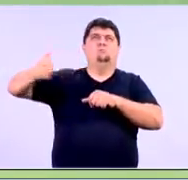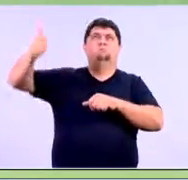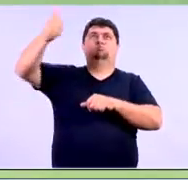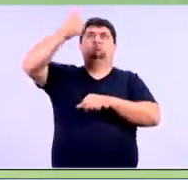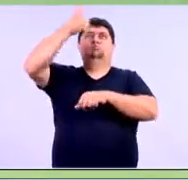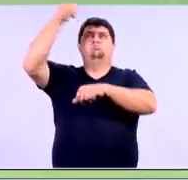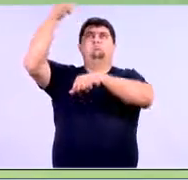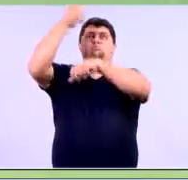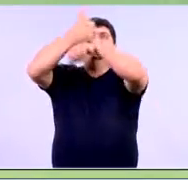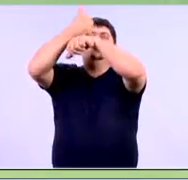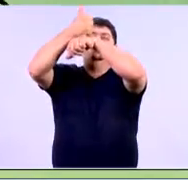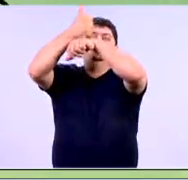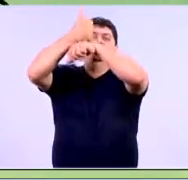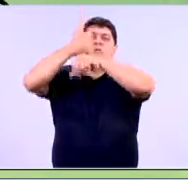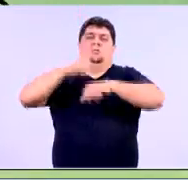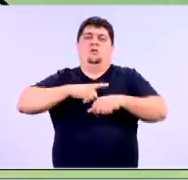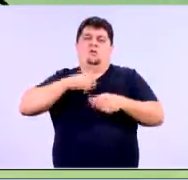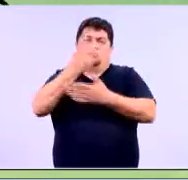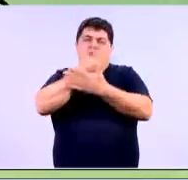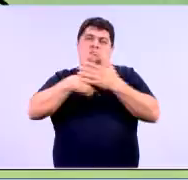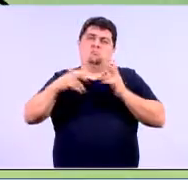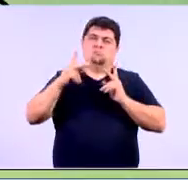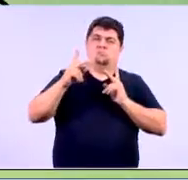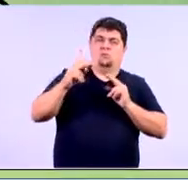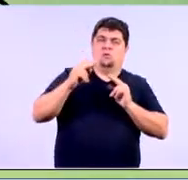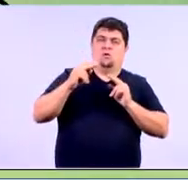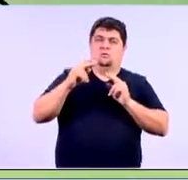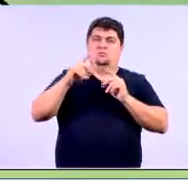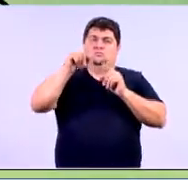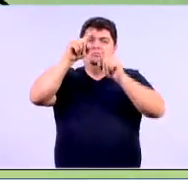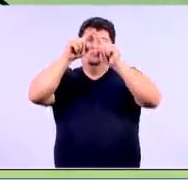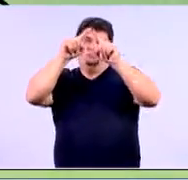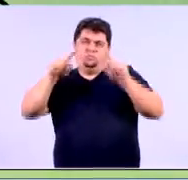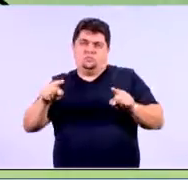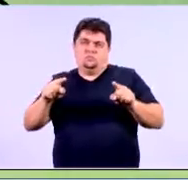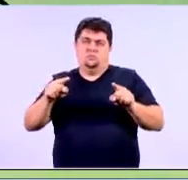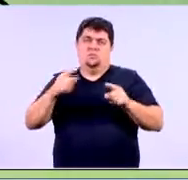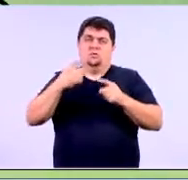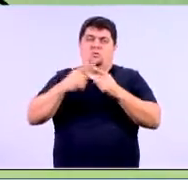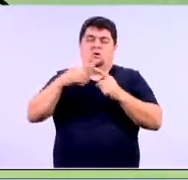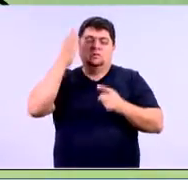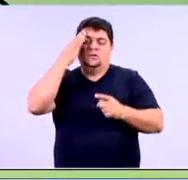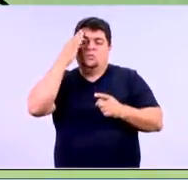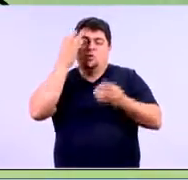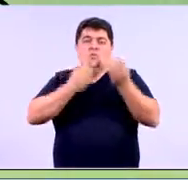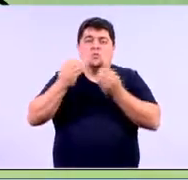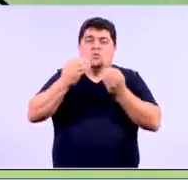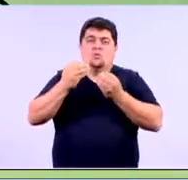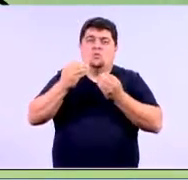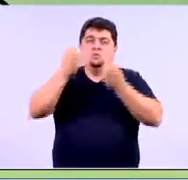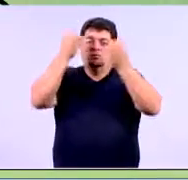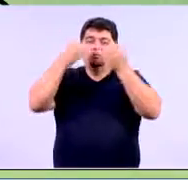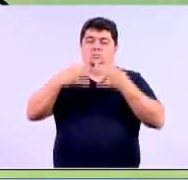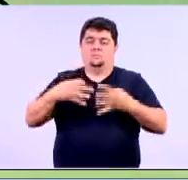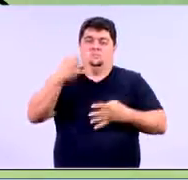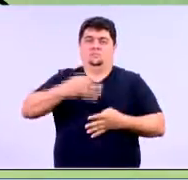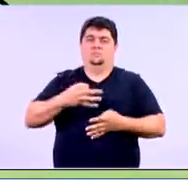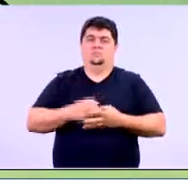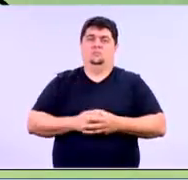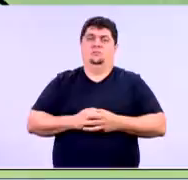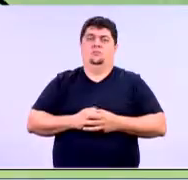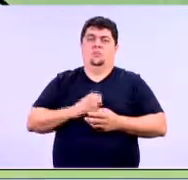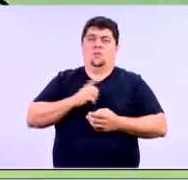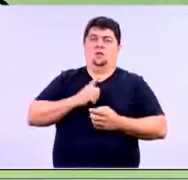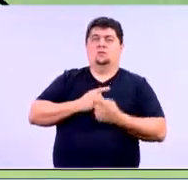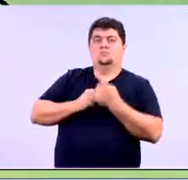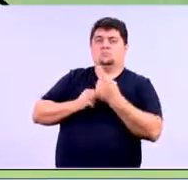fazer aqui um desenho semelhante a uma pirâmide para nós sabermos como isso fica melhor discriminado. Essa daqui